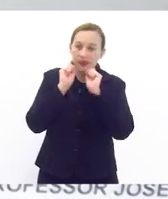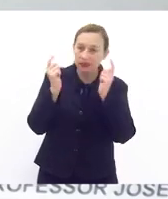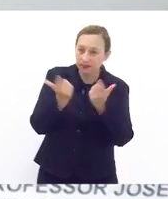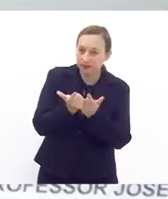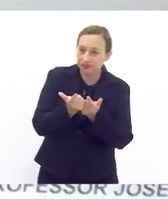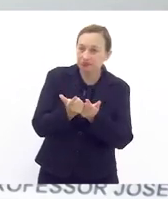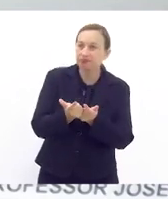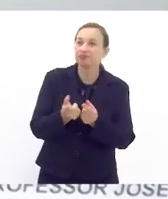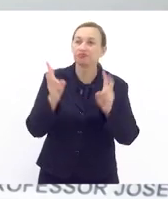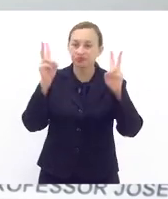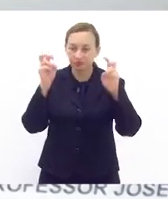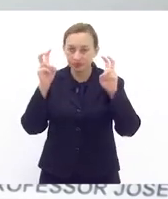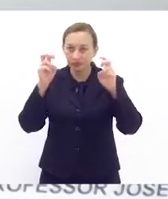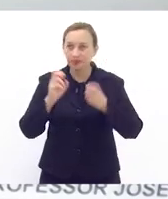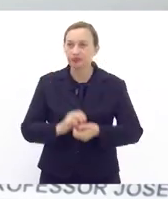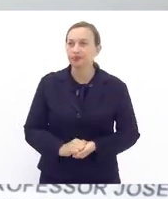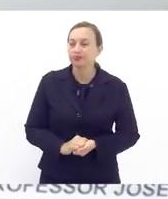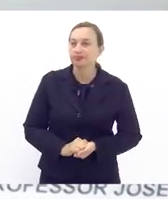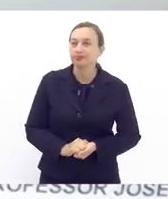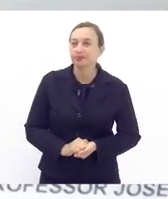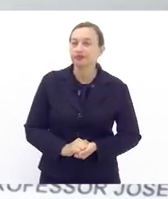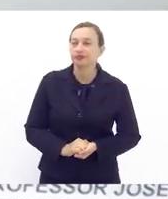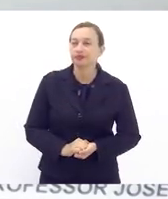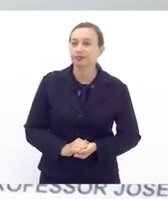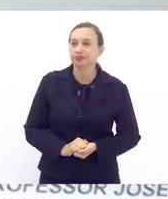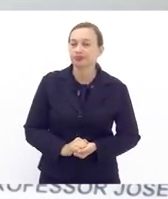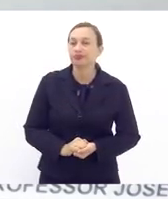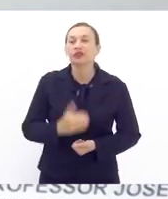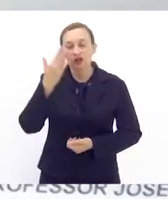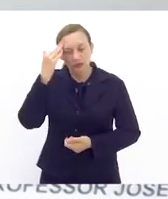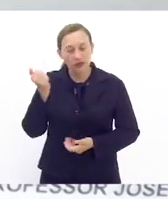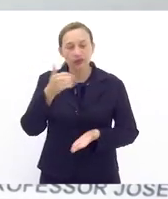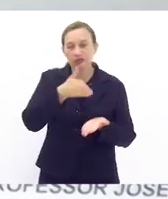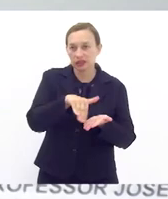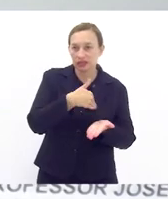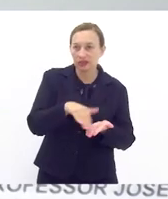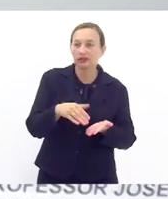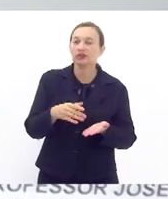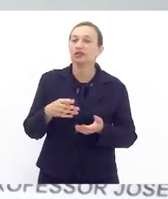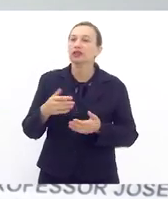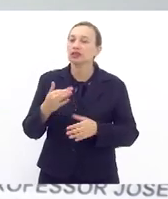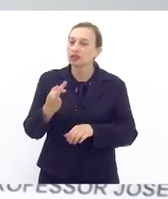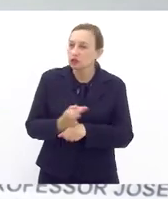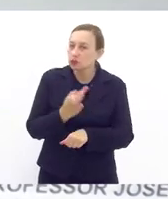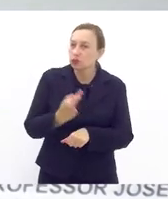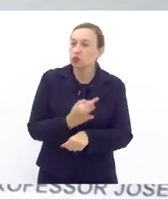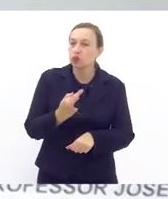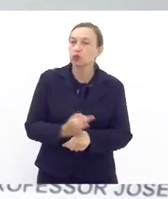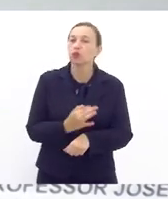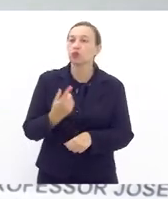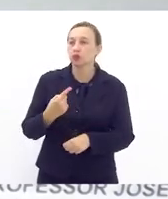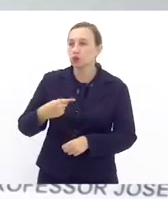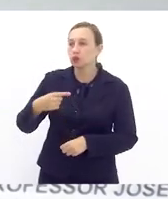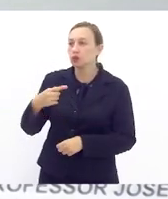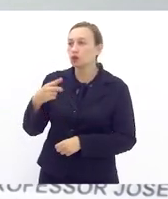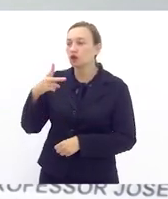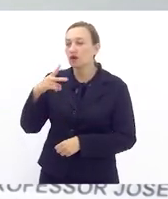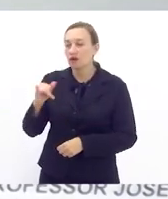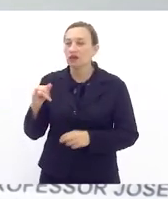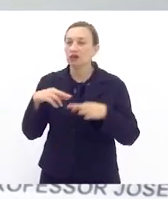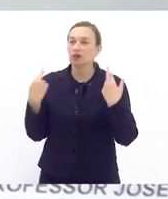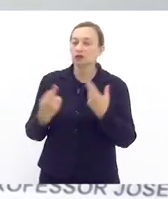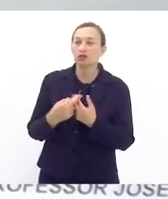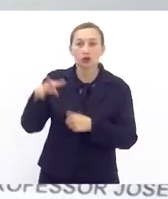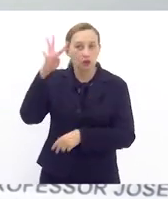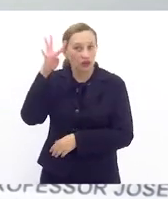neste quesito e espero eu sei que a secretária tem tentado a gente inclusive vai estar com ela na quarta-feira e